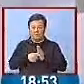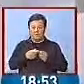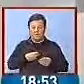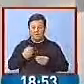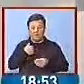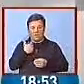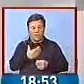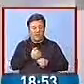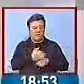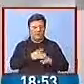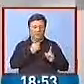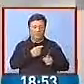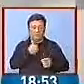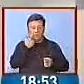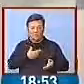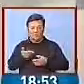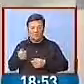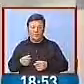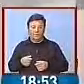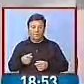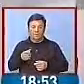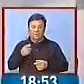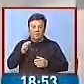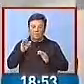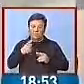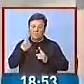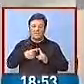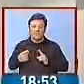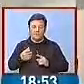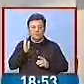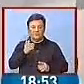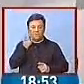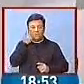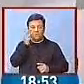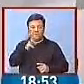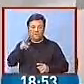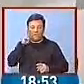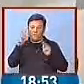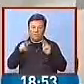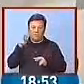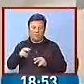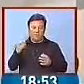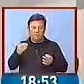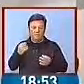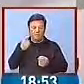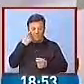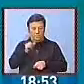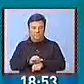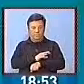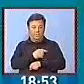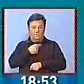o projeto que nós andávamos a fazer e ao fim de uma semana tínhamos 1 milhão de visualizações, foi algo impressionante,